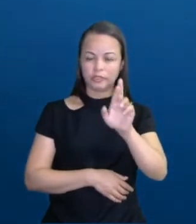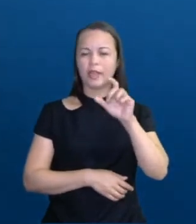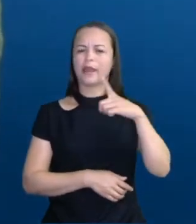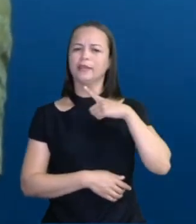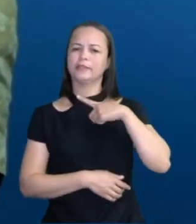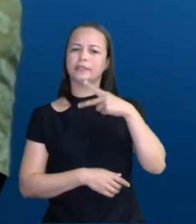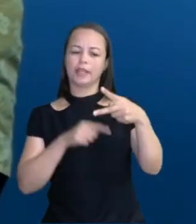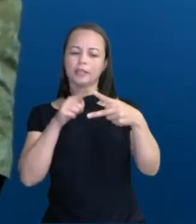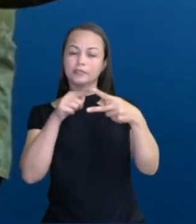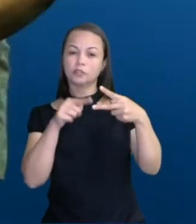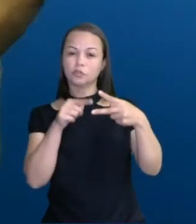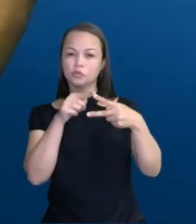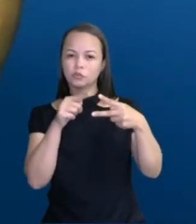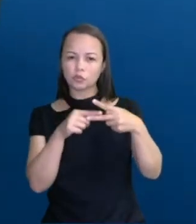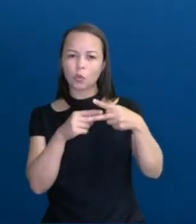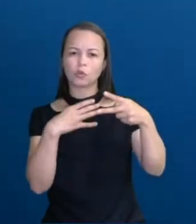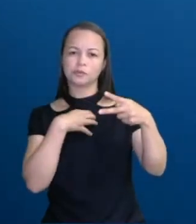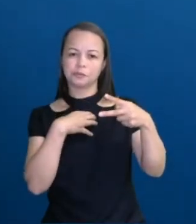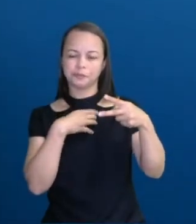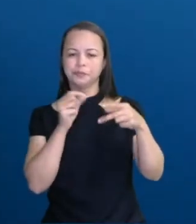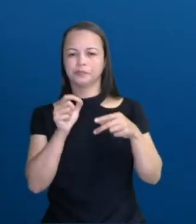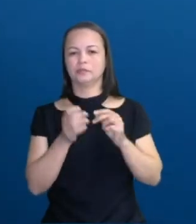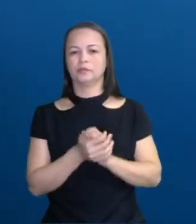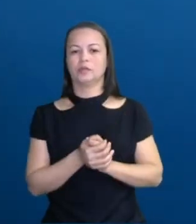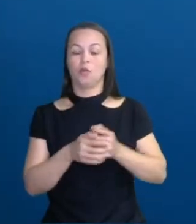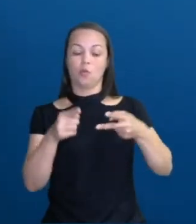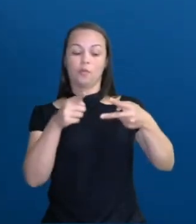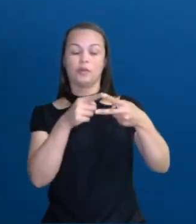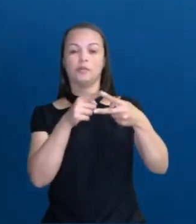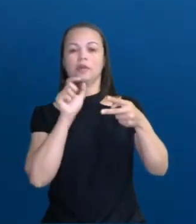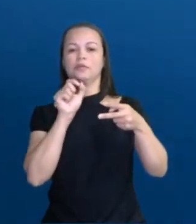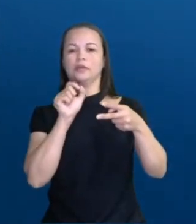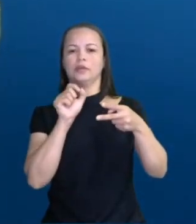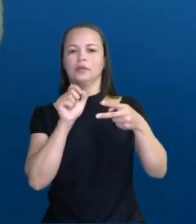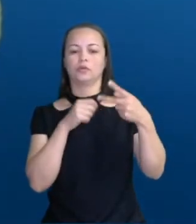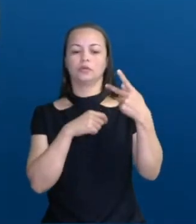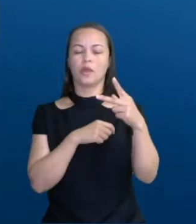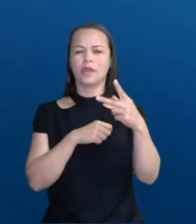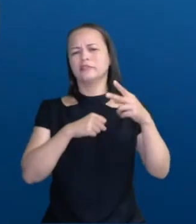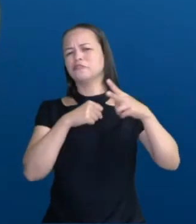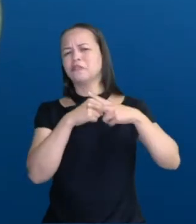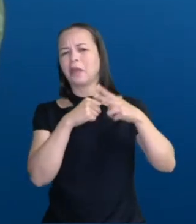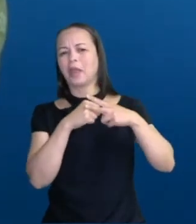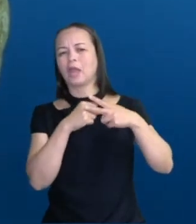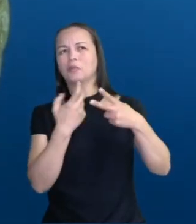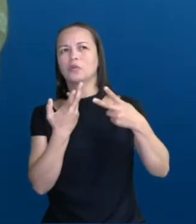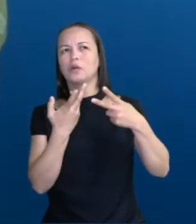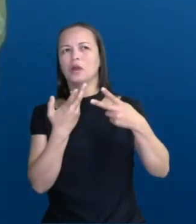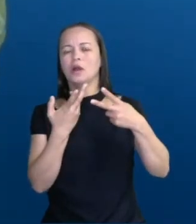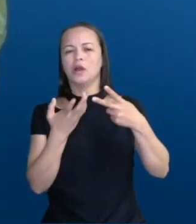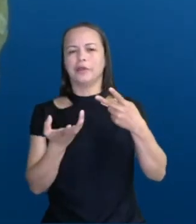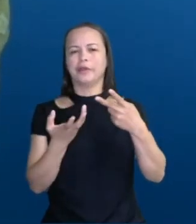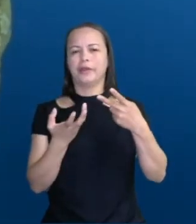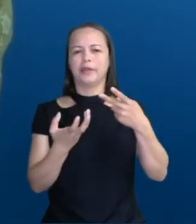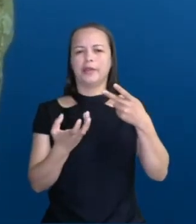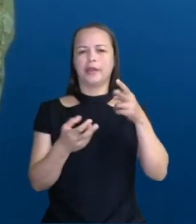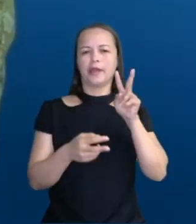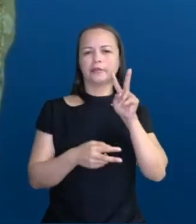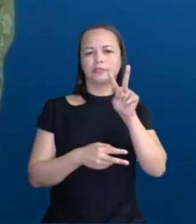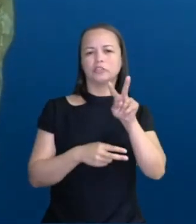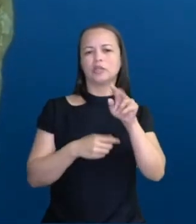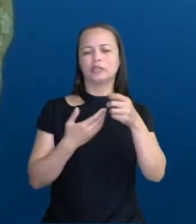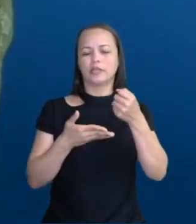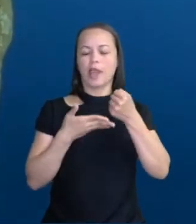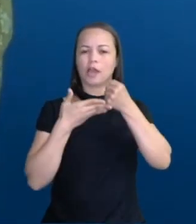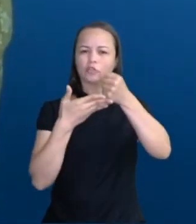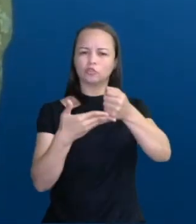tá no primeiro sentido quando esse verbo assistir ele pode ter o sentido de